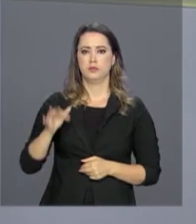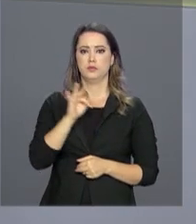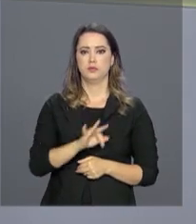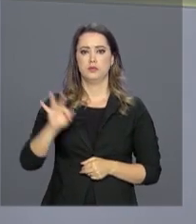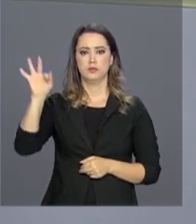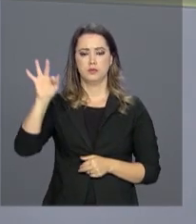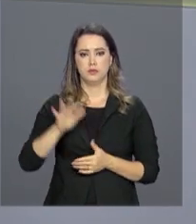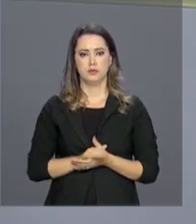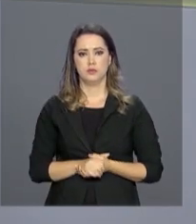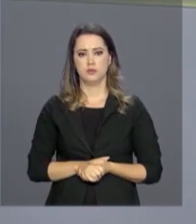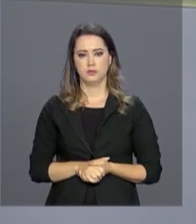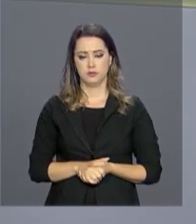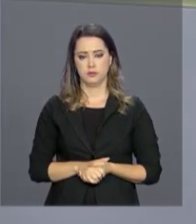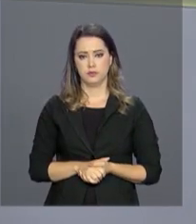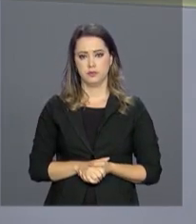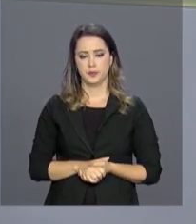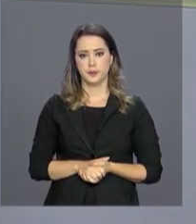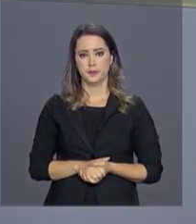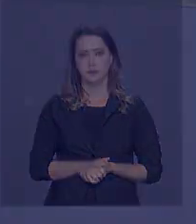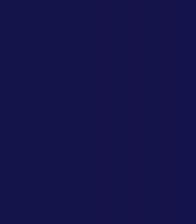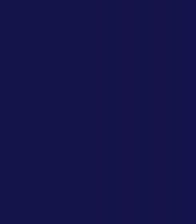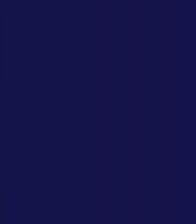NBR, a TV do Governo Federal.